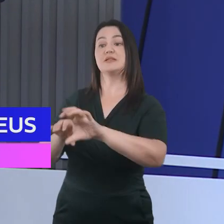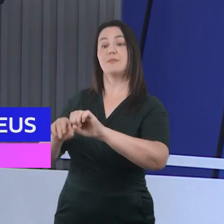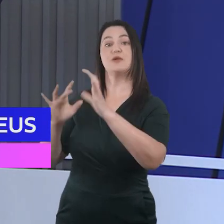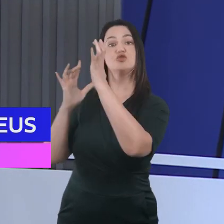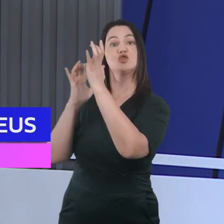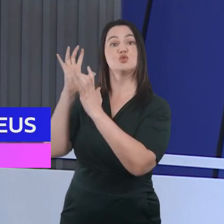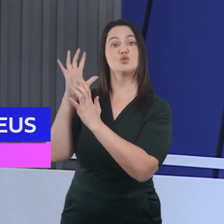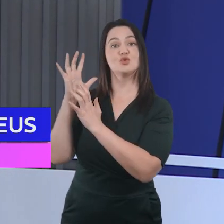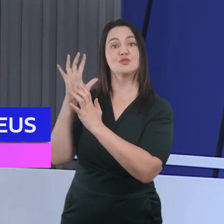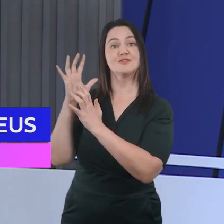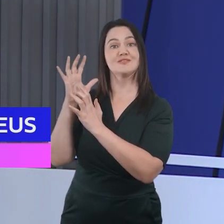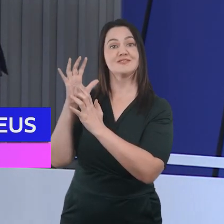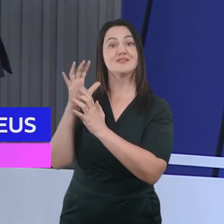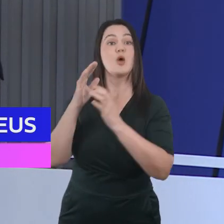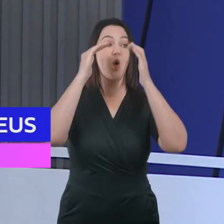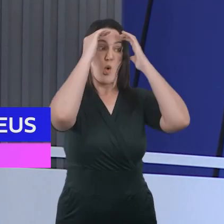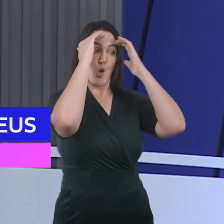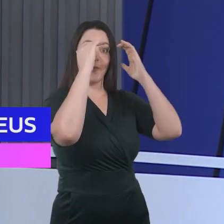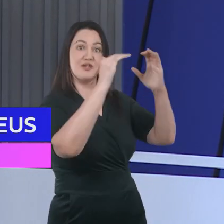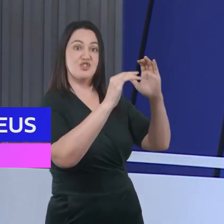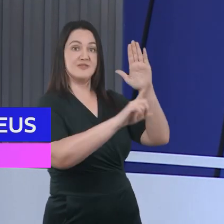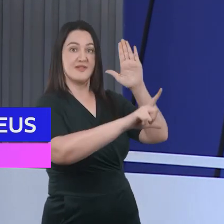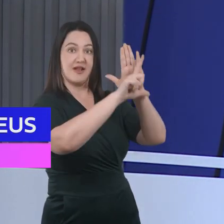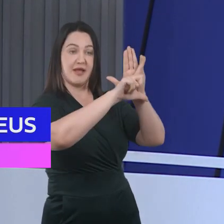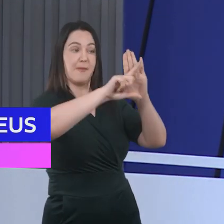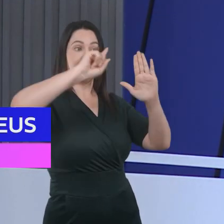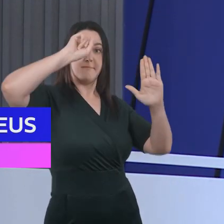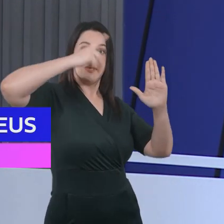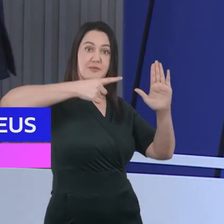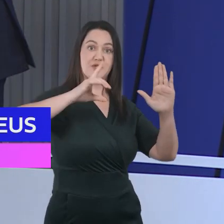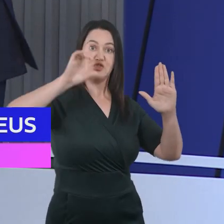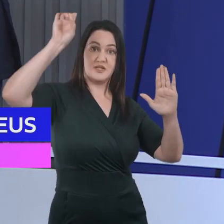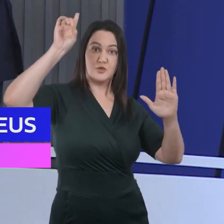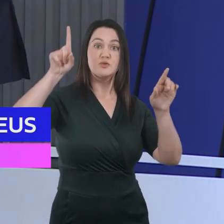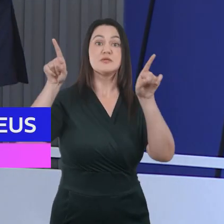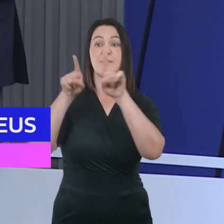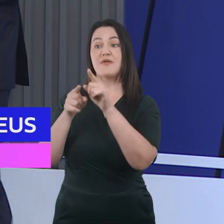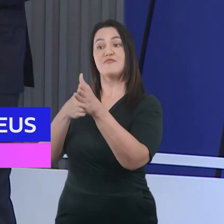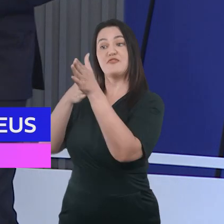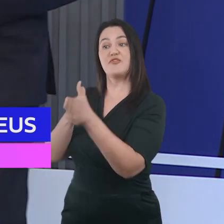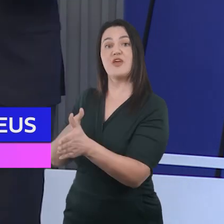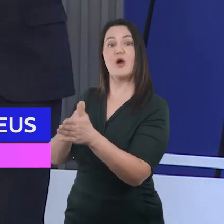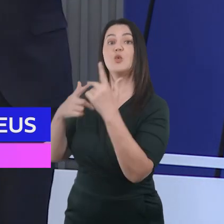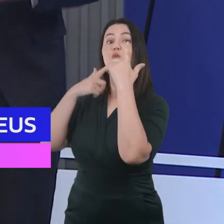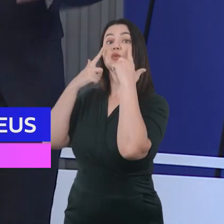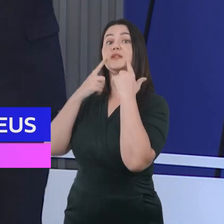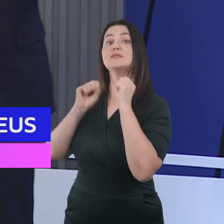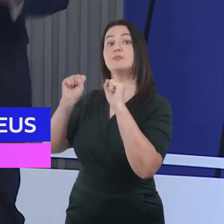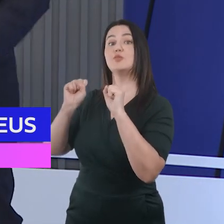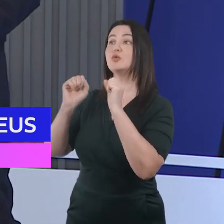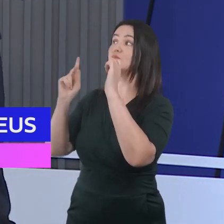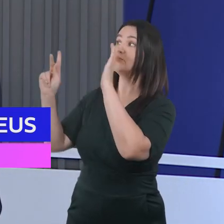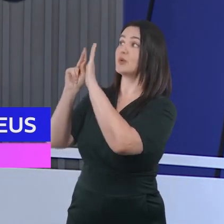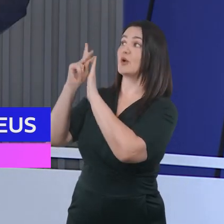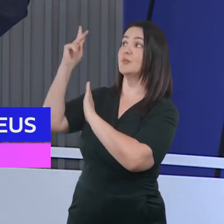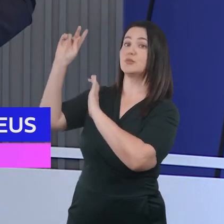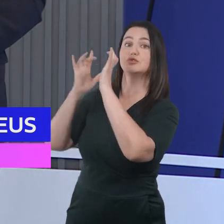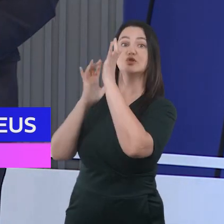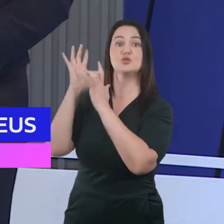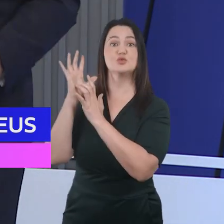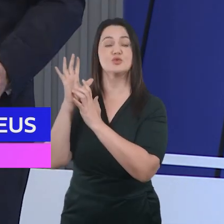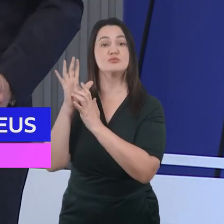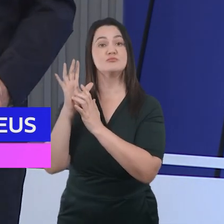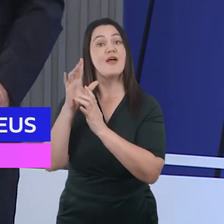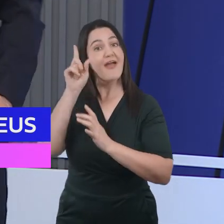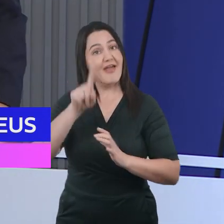Ela deve falar sobre a obediência aos mandamentos de Deus e se manter fiel ao testemunho de Jesus. Essa é a característica da igreja